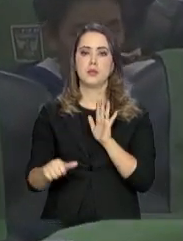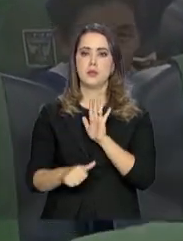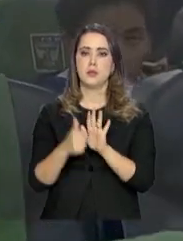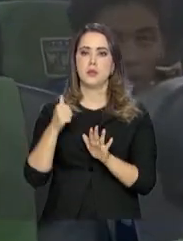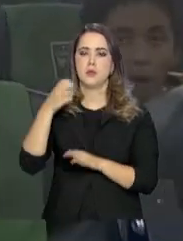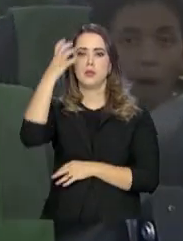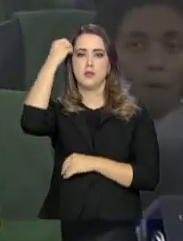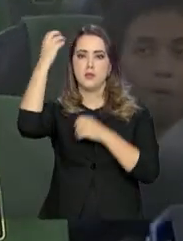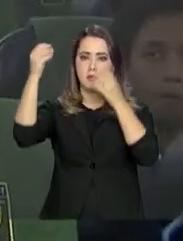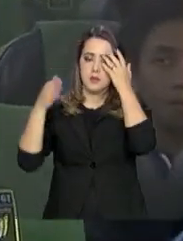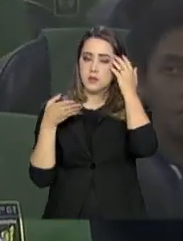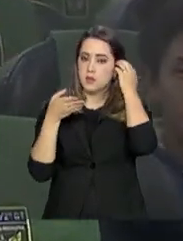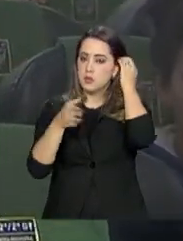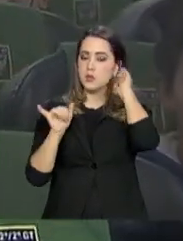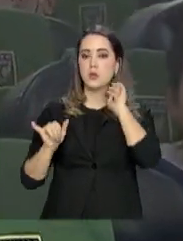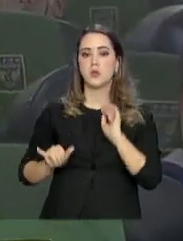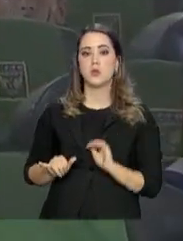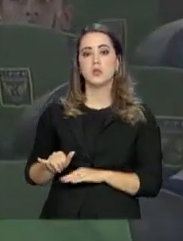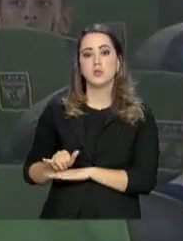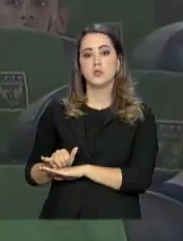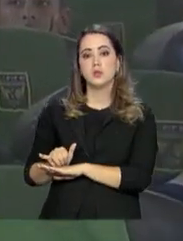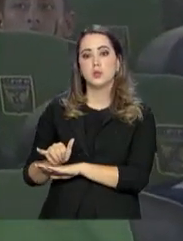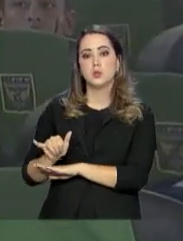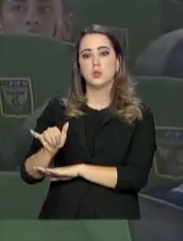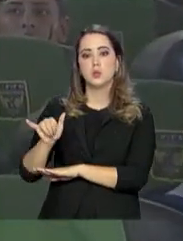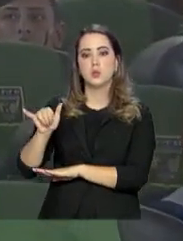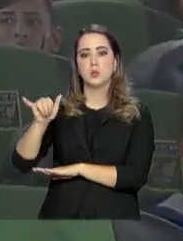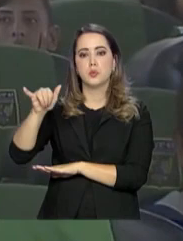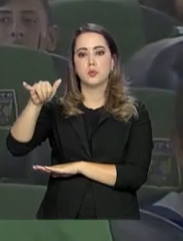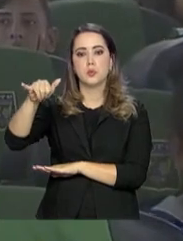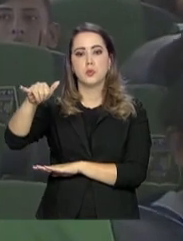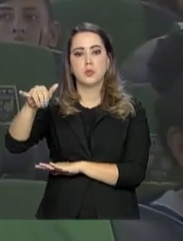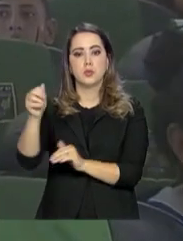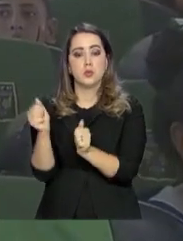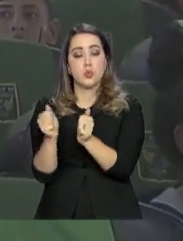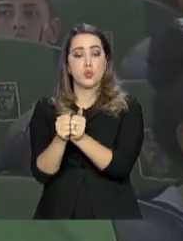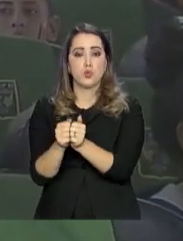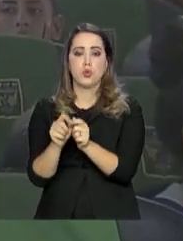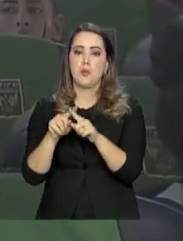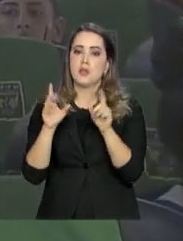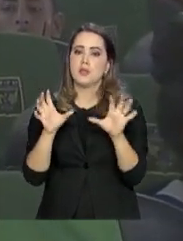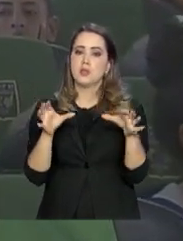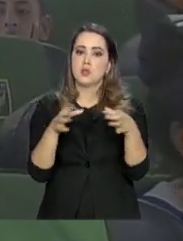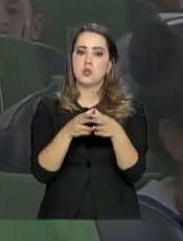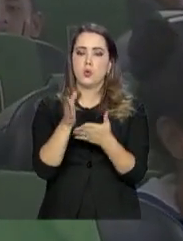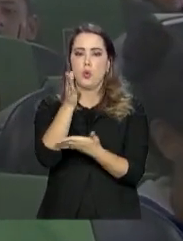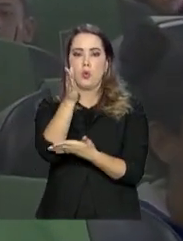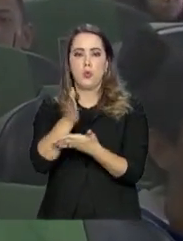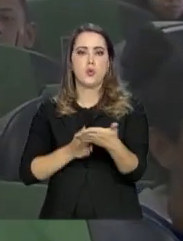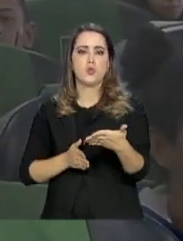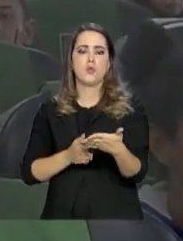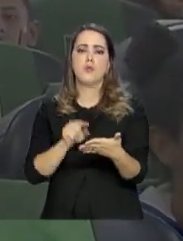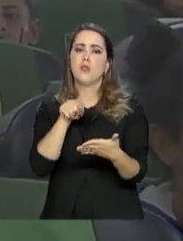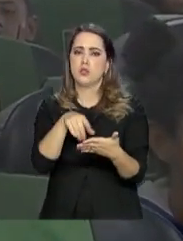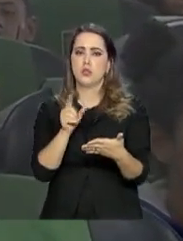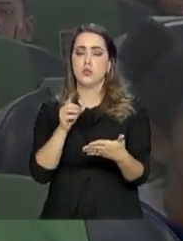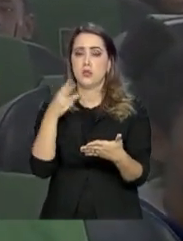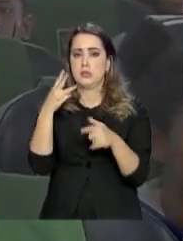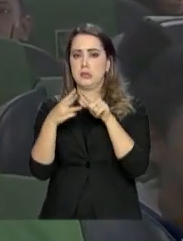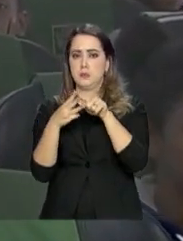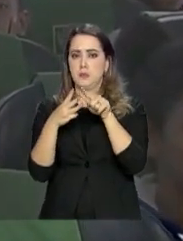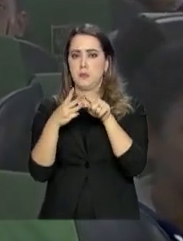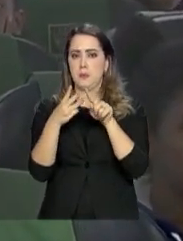da viagem, esse voo que saiu de Roraima, eles estão juntos. Mas esse grupo vai ser dividido e seguir para